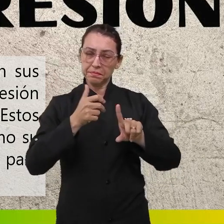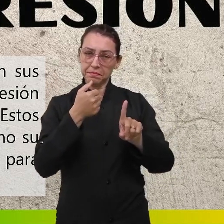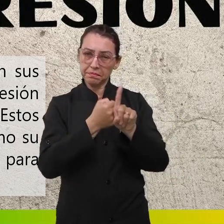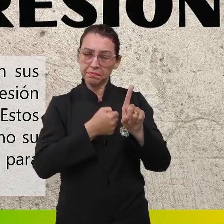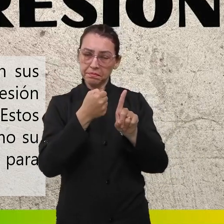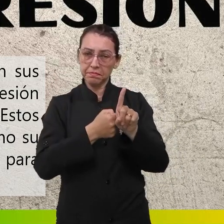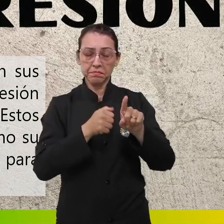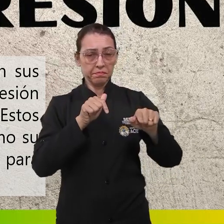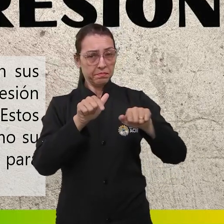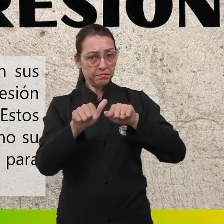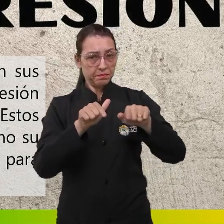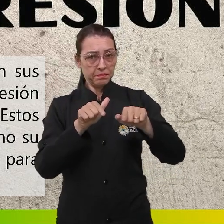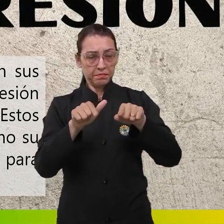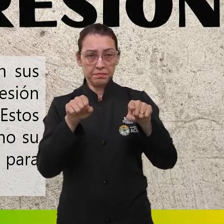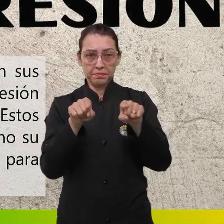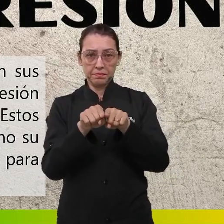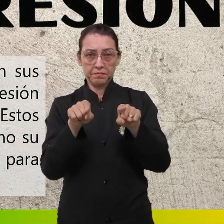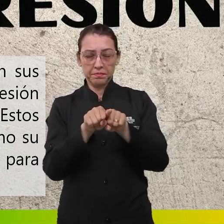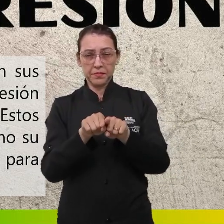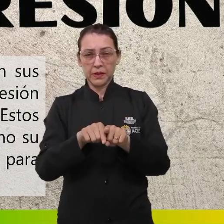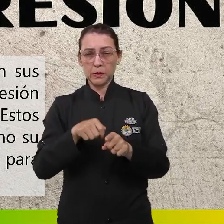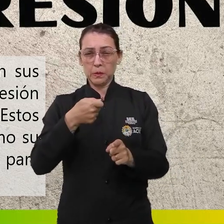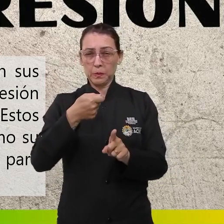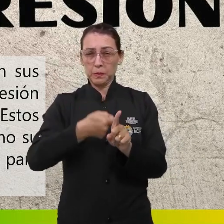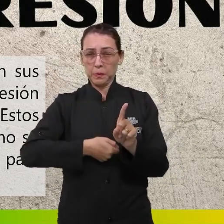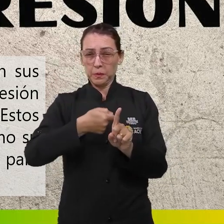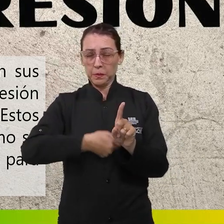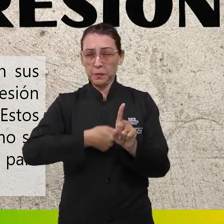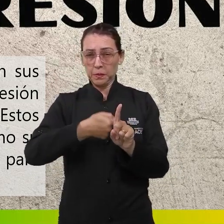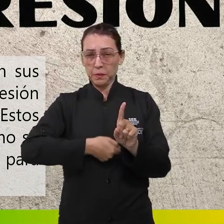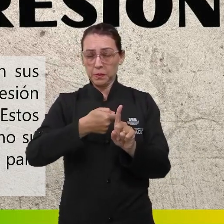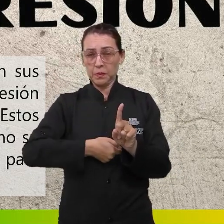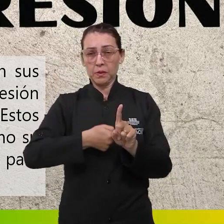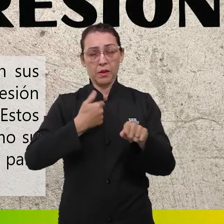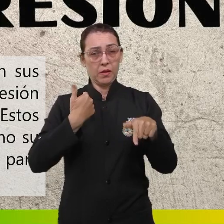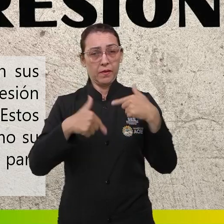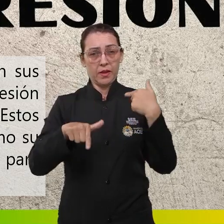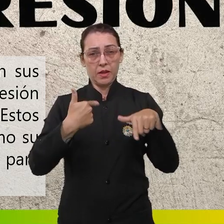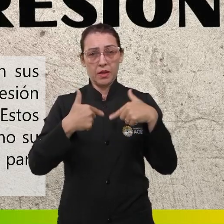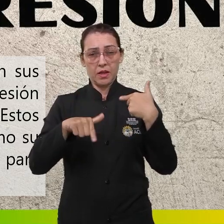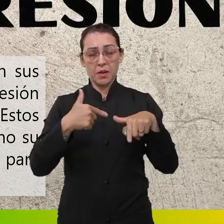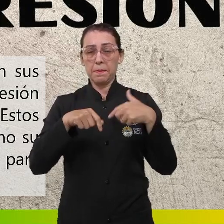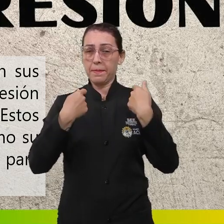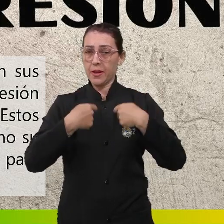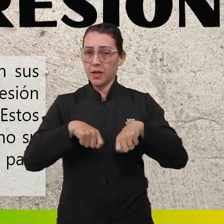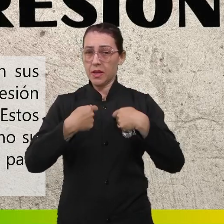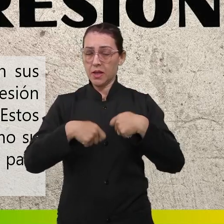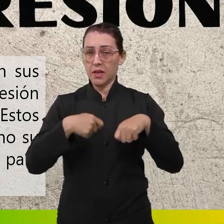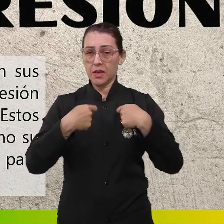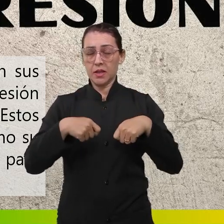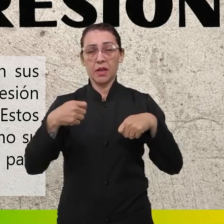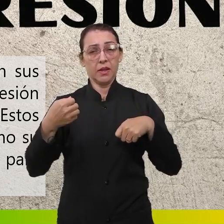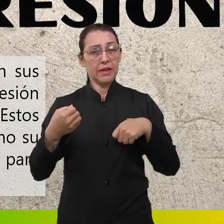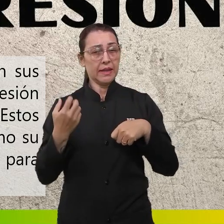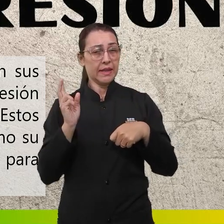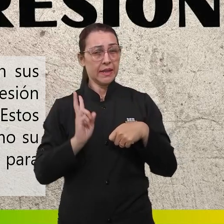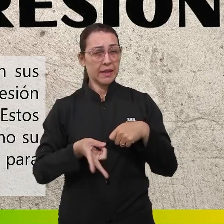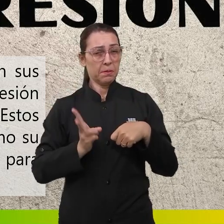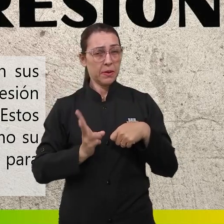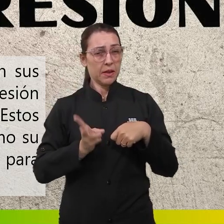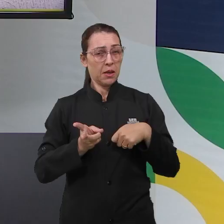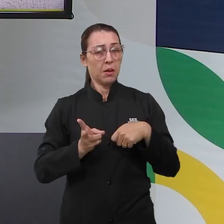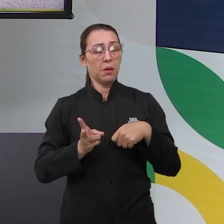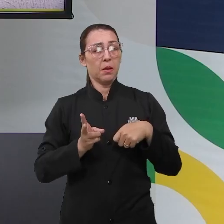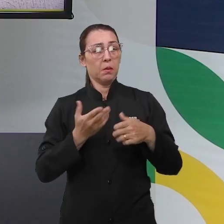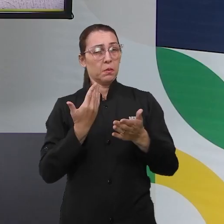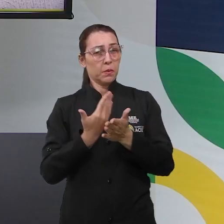de atuação, e aí pressão da atividade laboral, necessidade de atualização constante. Isso,